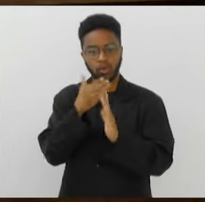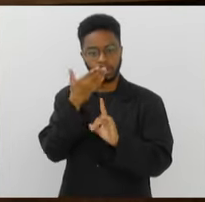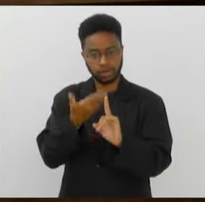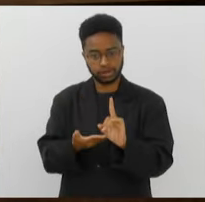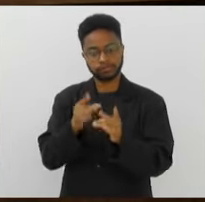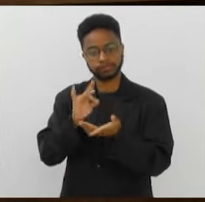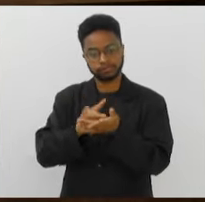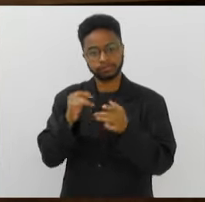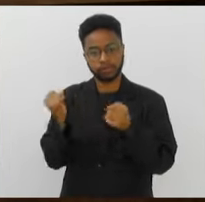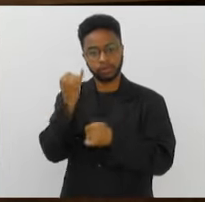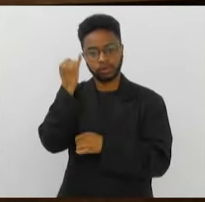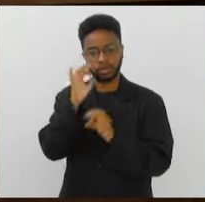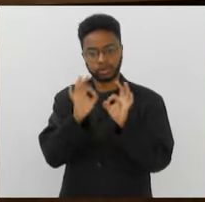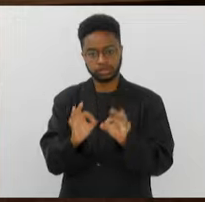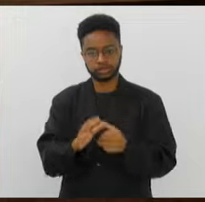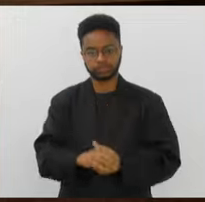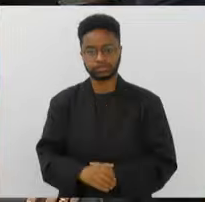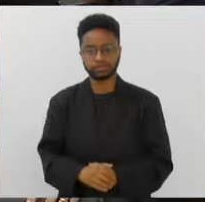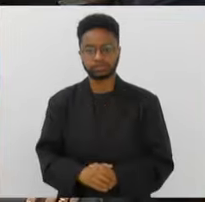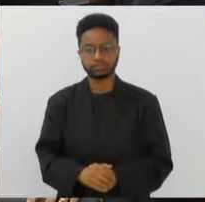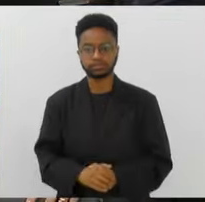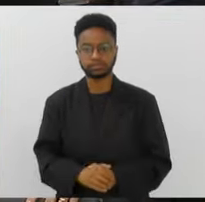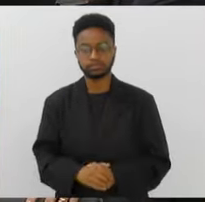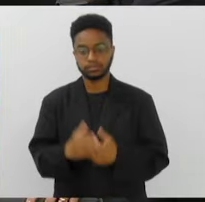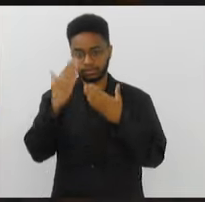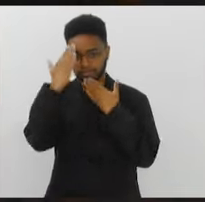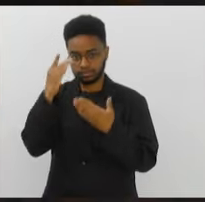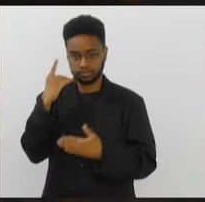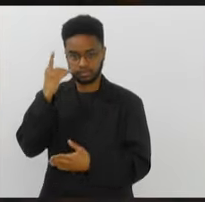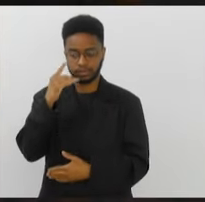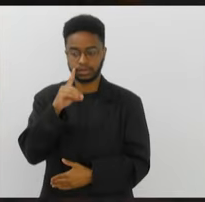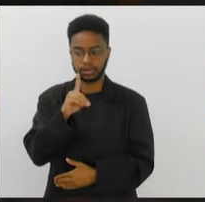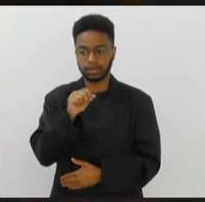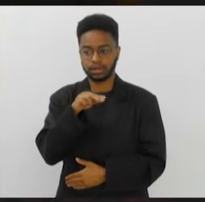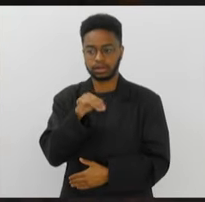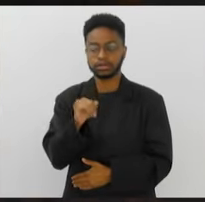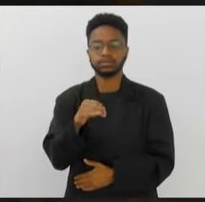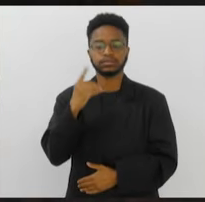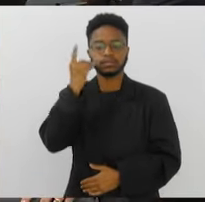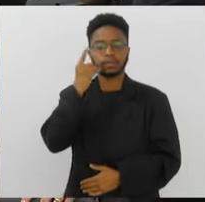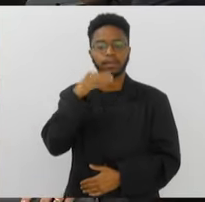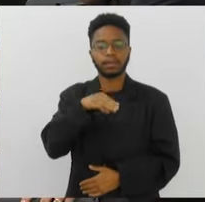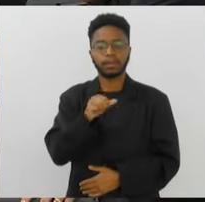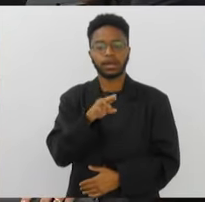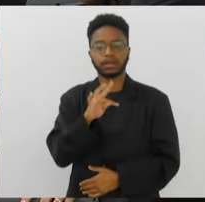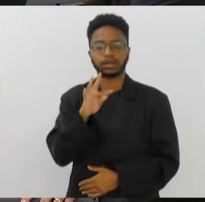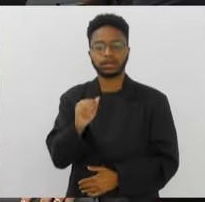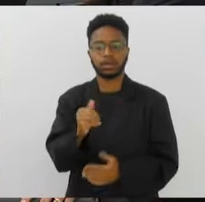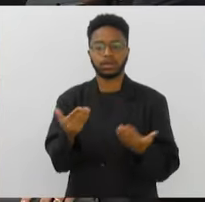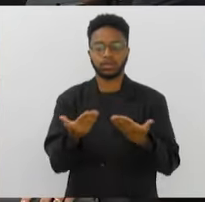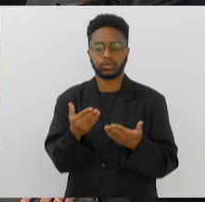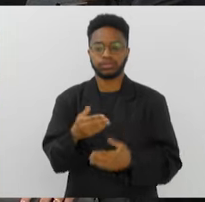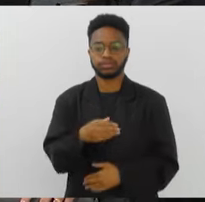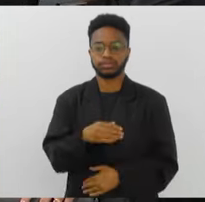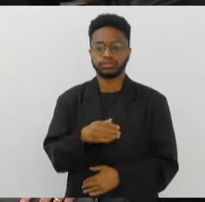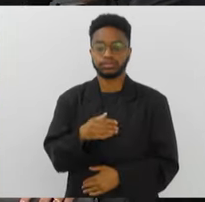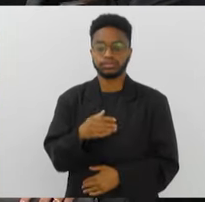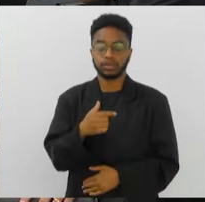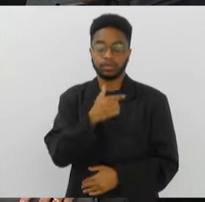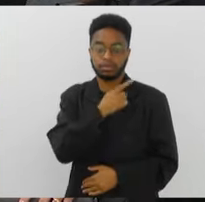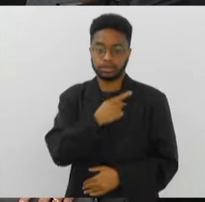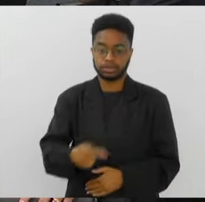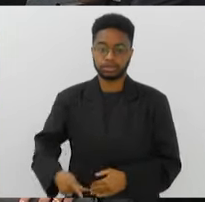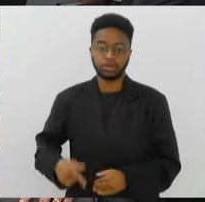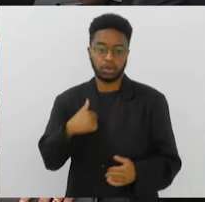mais do que devida. Obrigado, deputada Dani. Deputada Marta Rocha, por favor. Presidente, fazer coro aqui